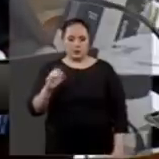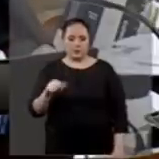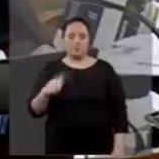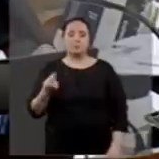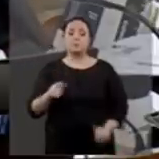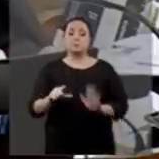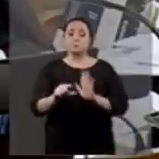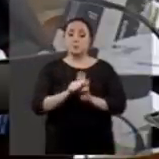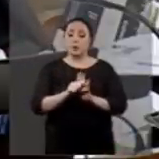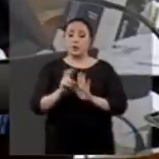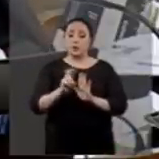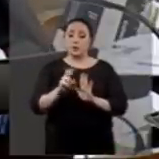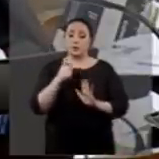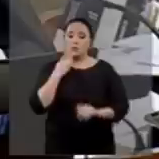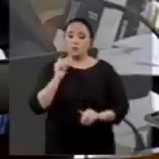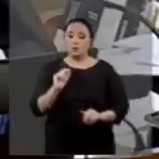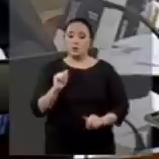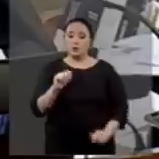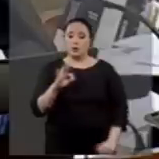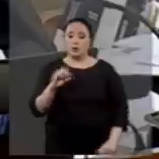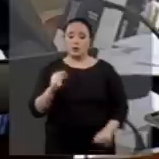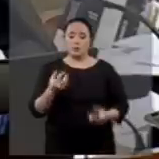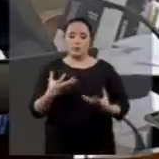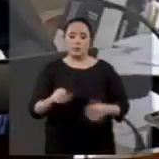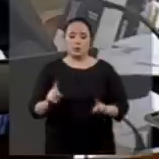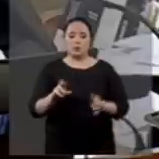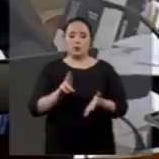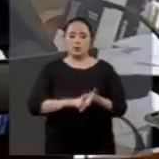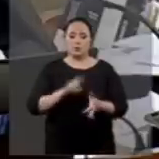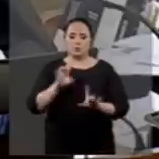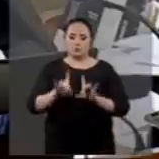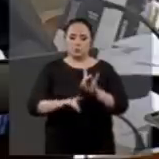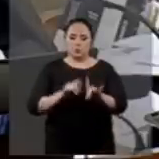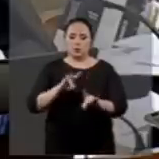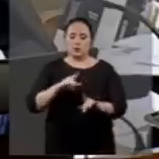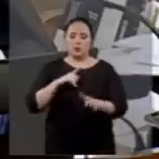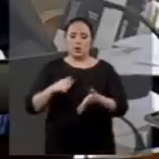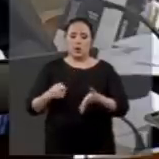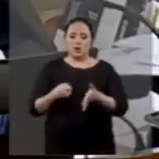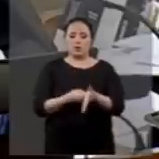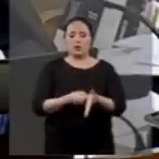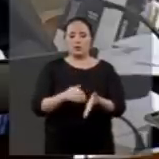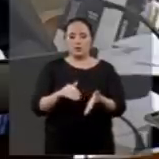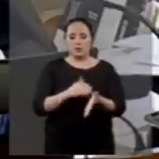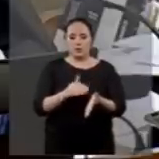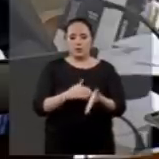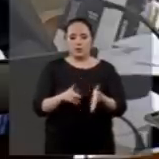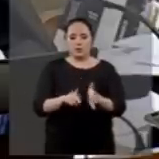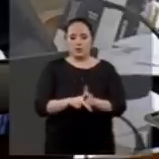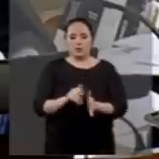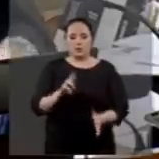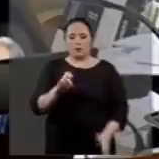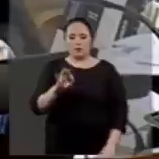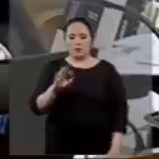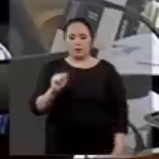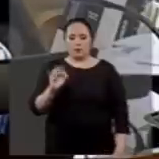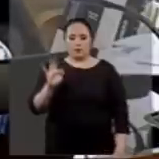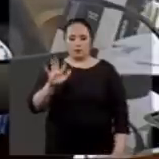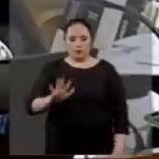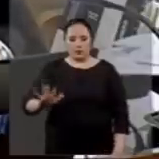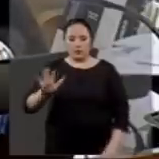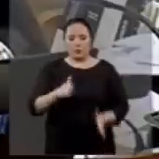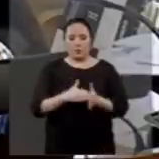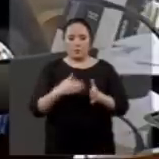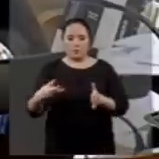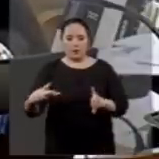parágrafo quinto, do ato que indeferido o pedido de registro especial, caberá recurso ao secretário da Receita Federal no prazo de 30 dias, contado